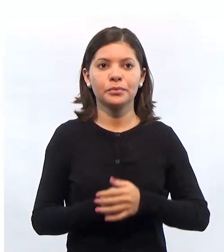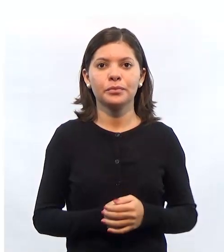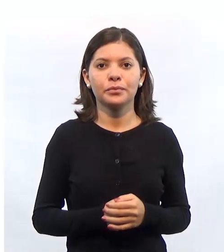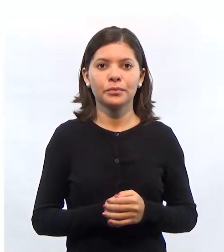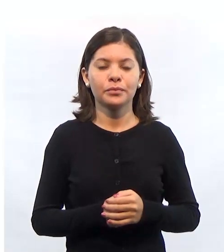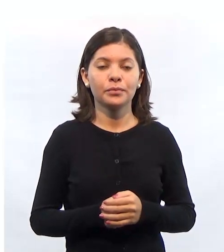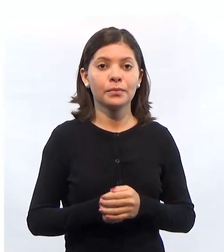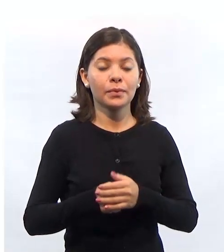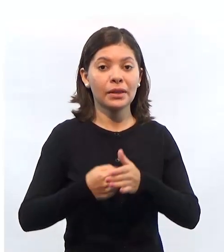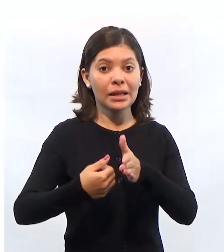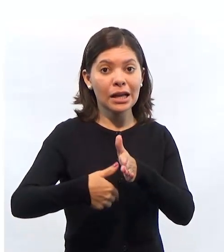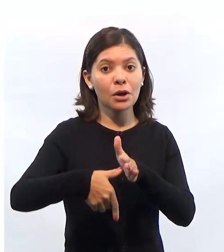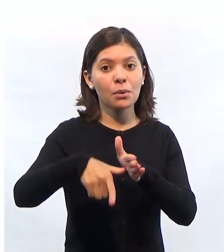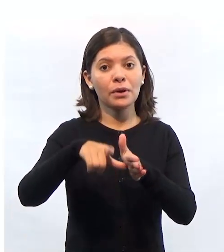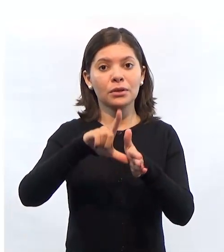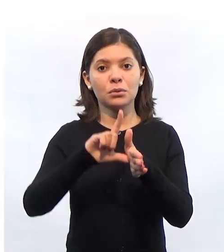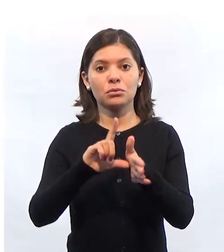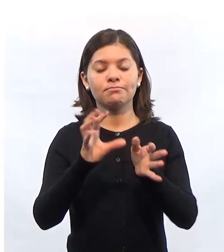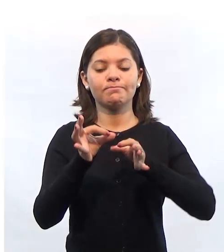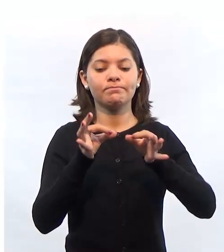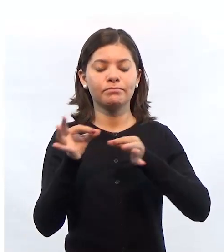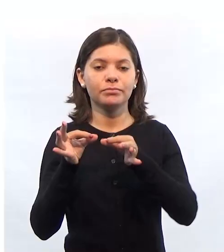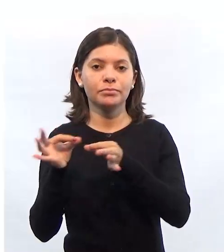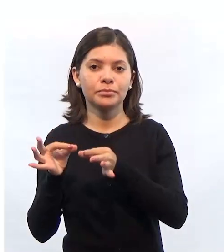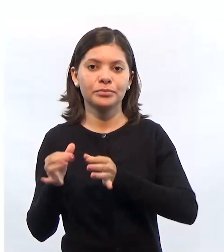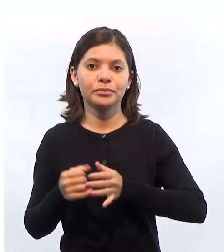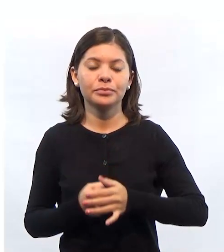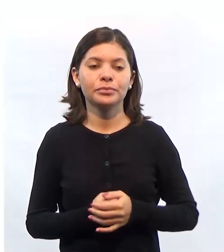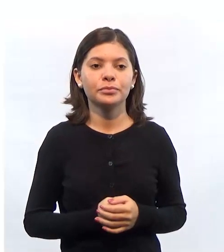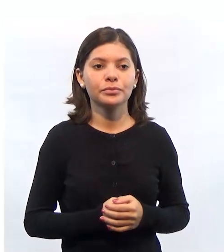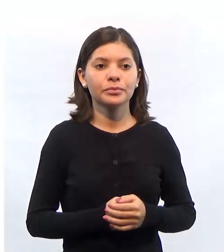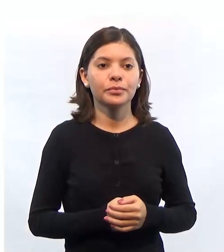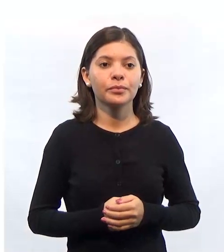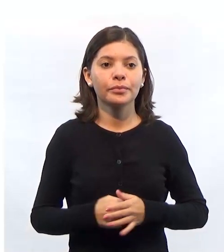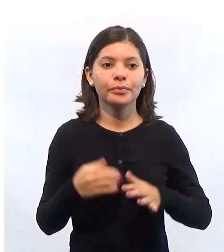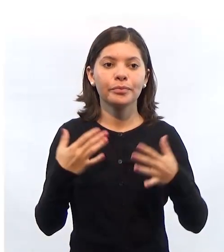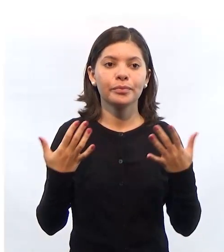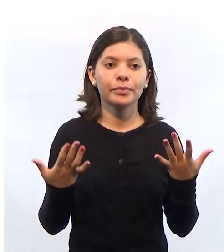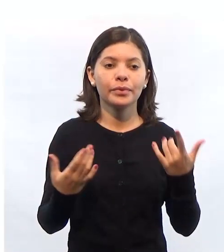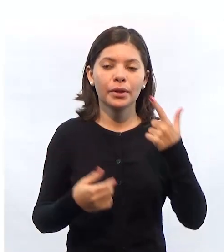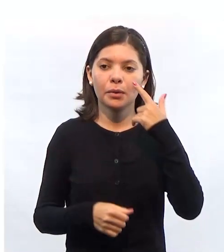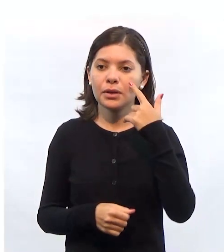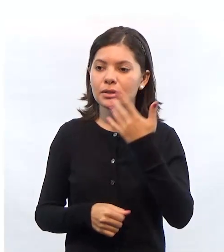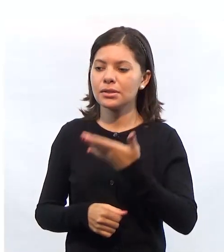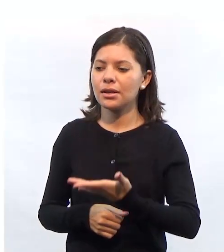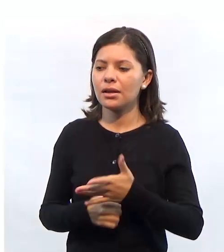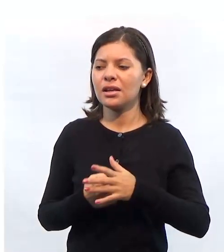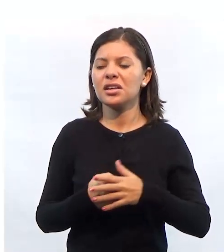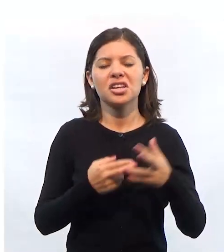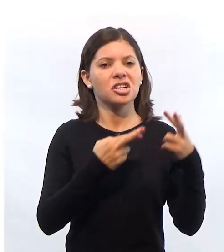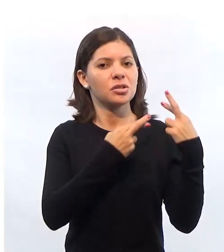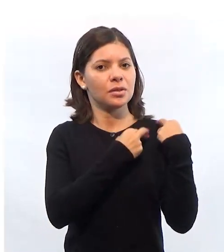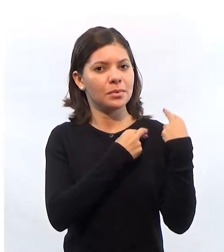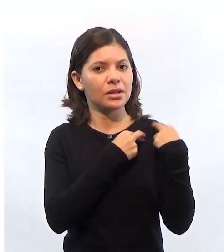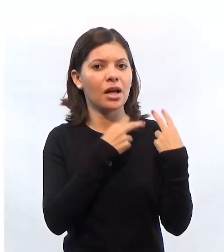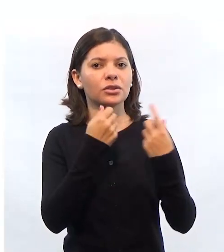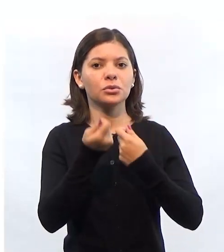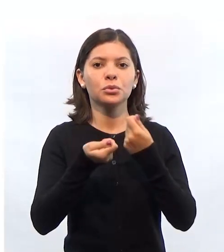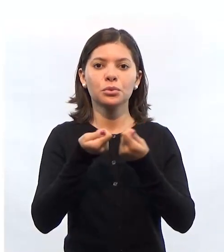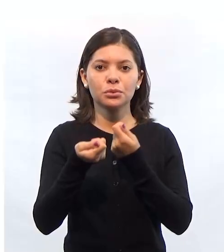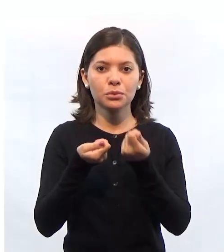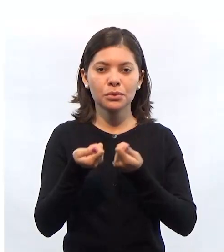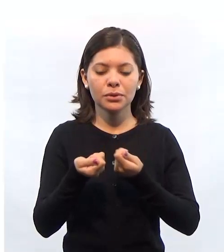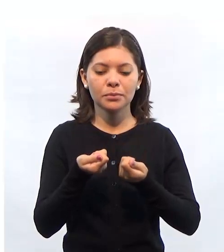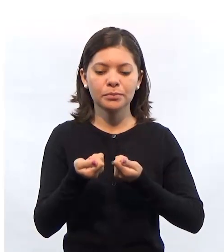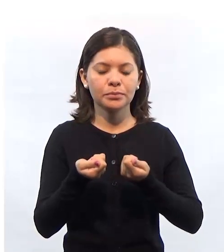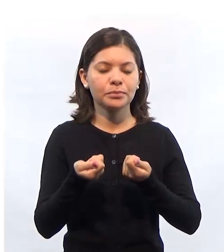retroação ou seja um retorno para o planejamento da produção Então essa responsabilidade desse controle